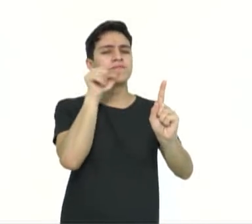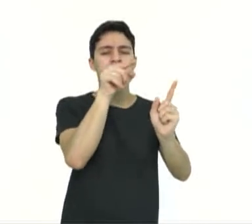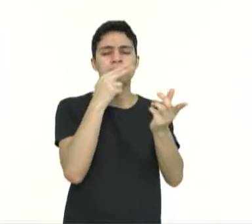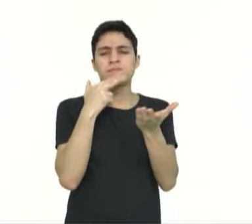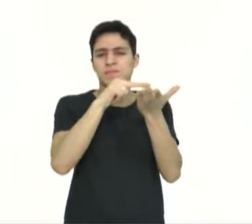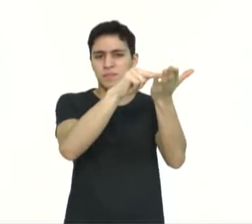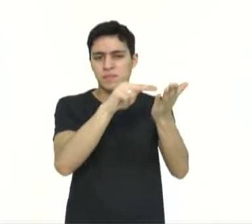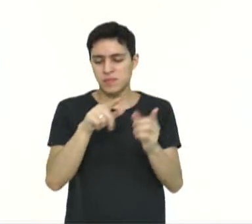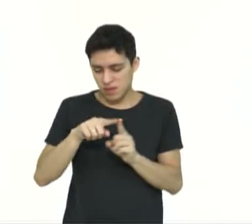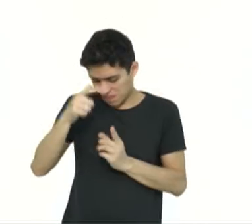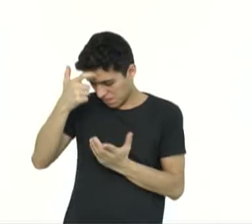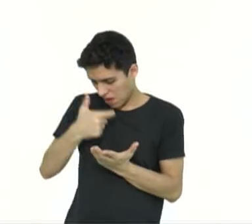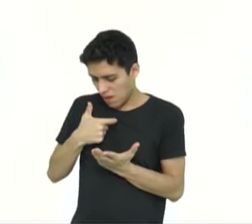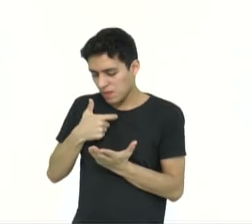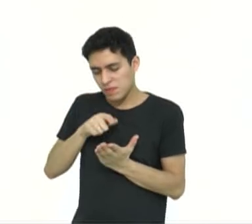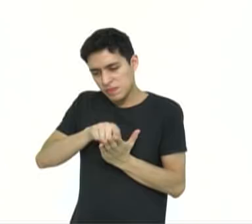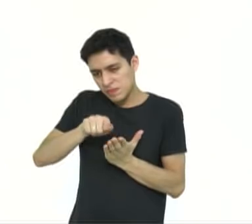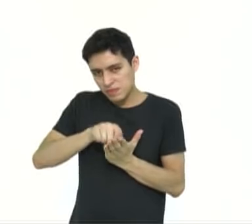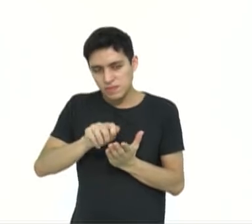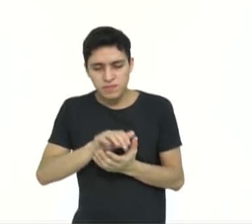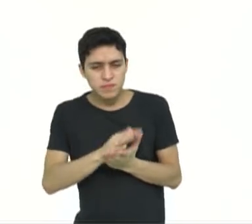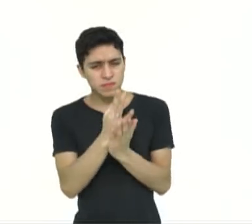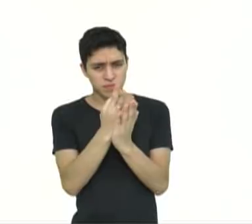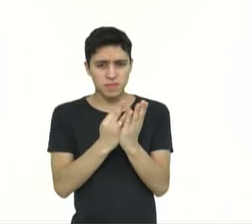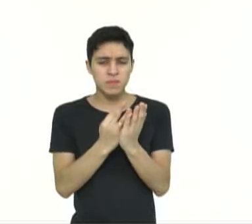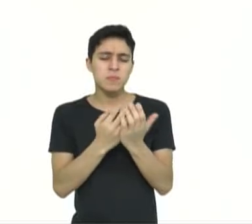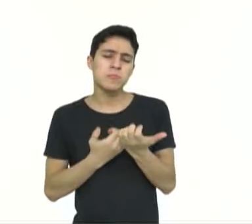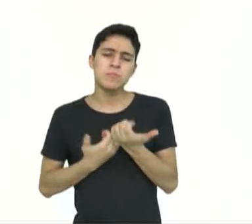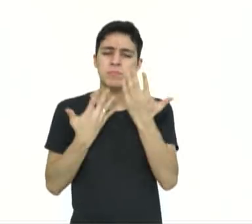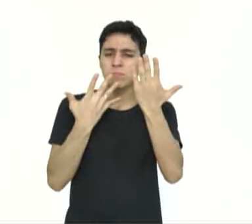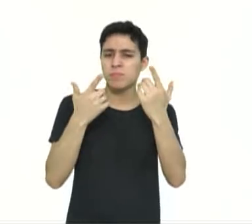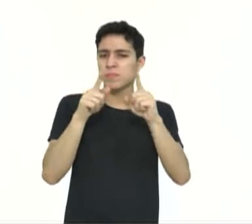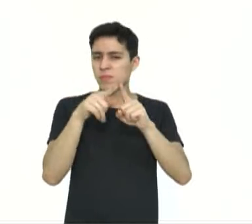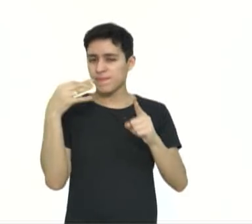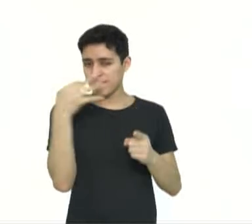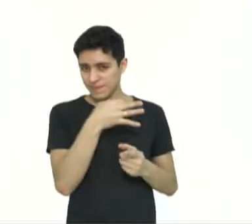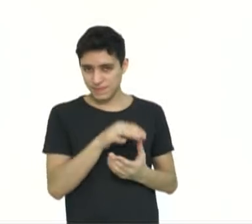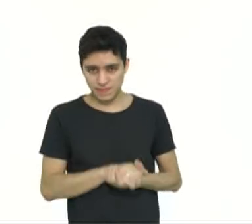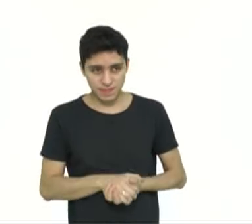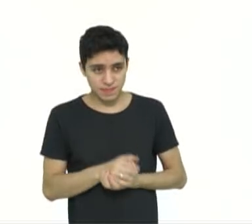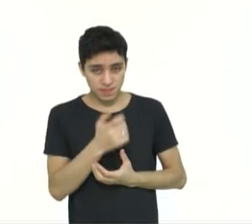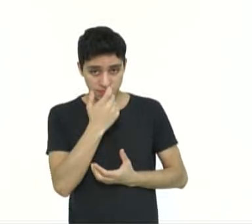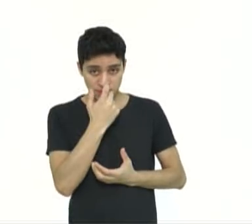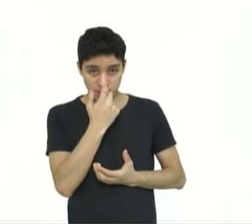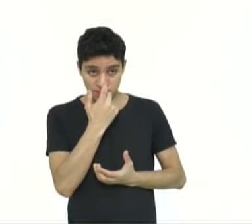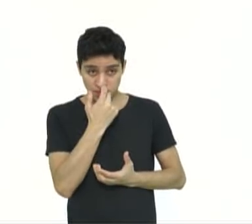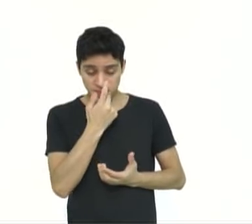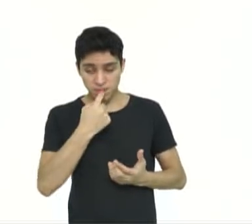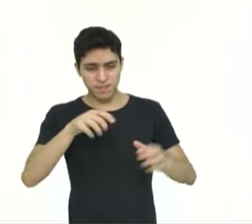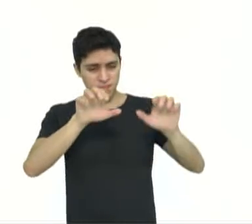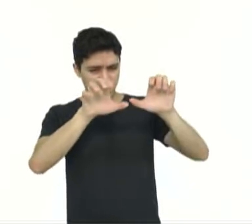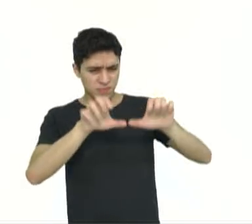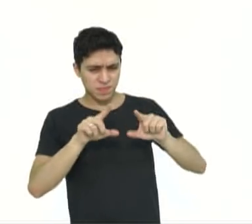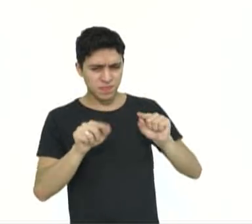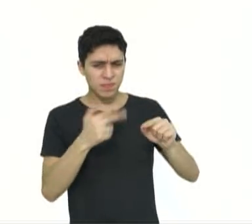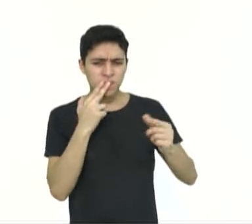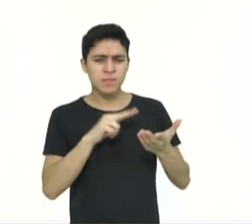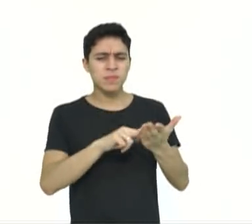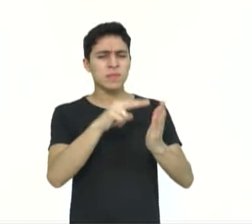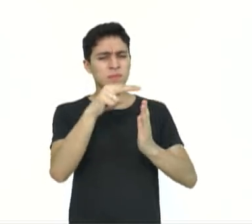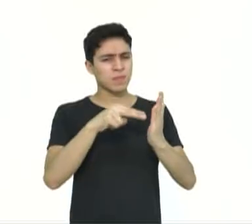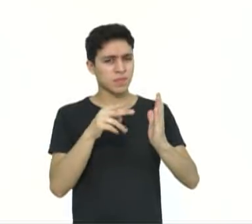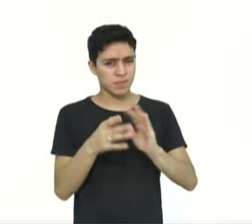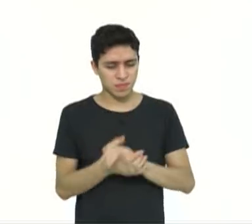texto expositivo e argumentativo. Nesta estrutura de carta ao leitor, nós temos o que